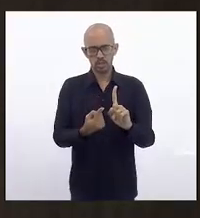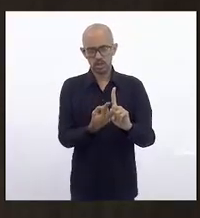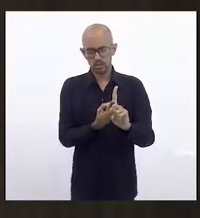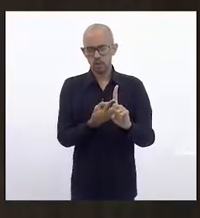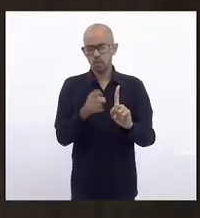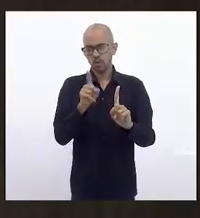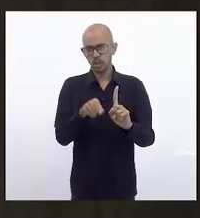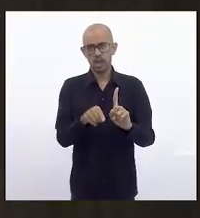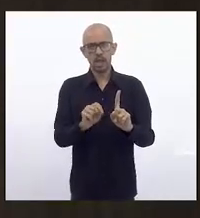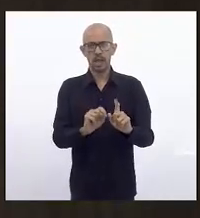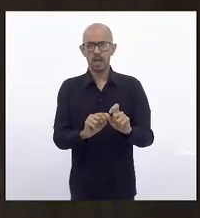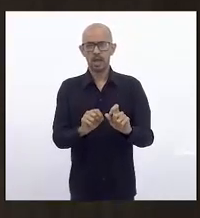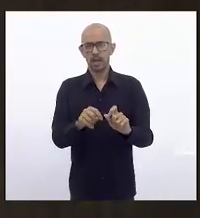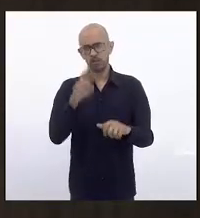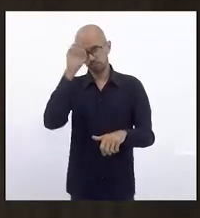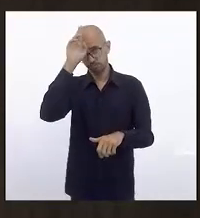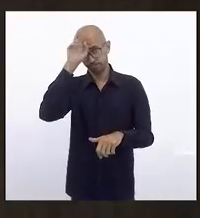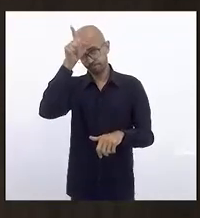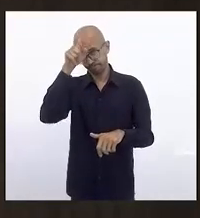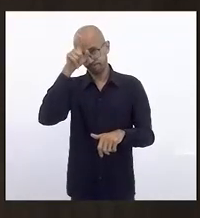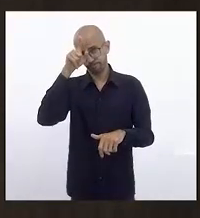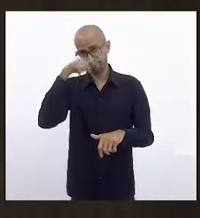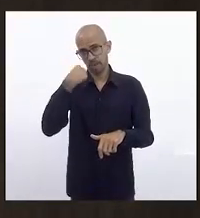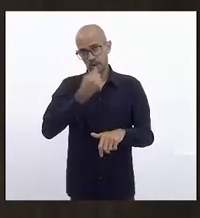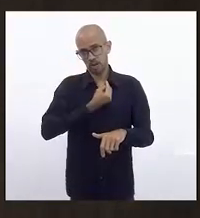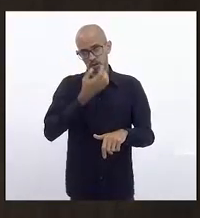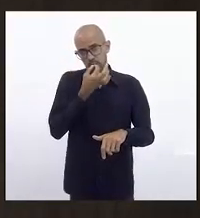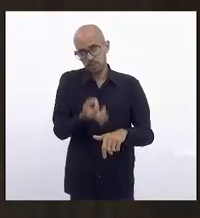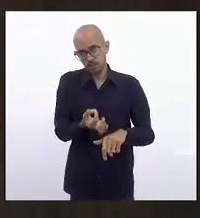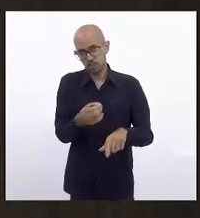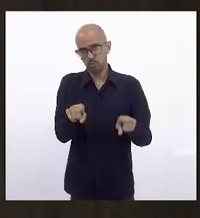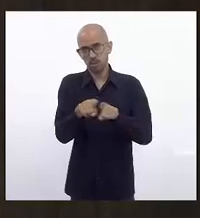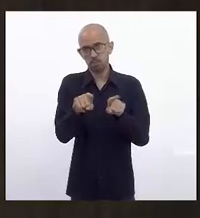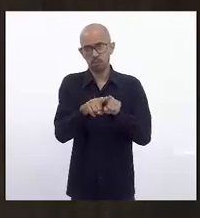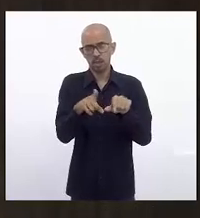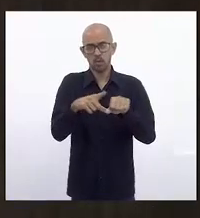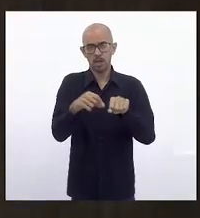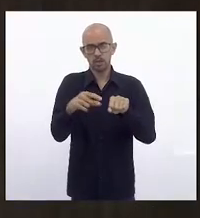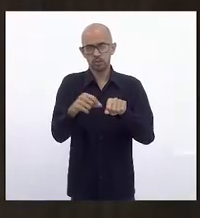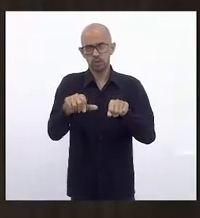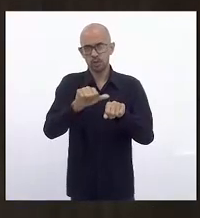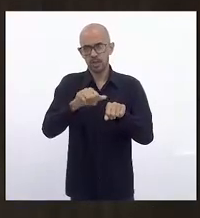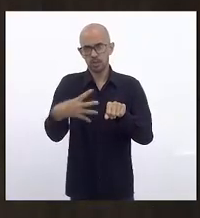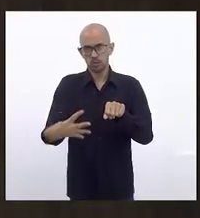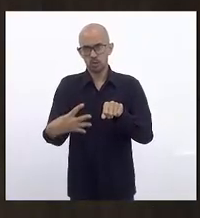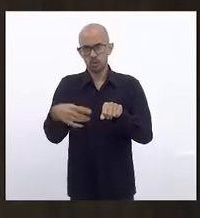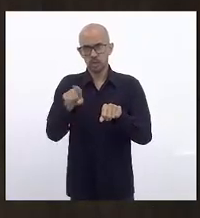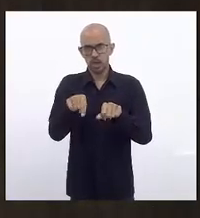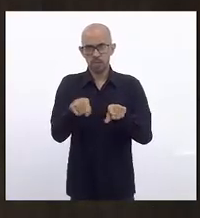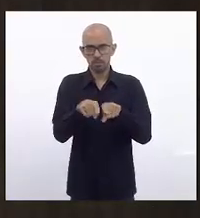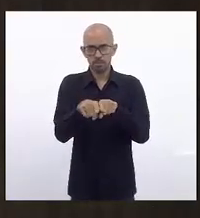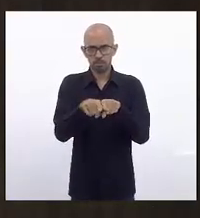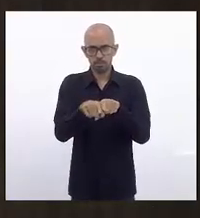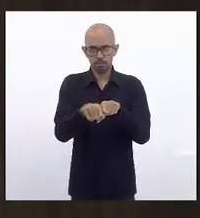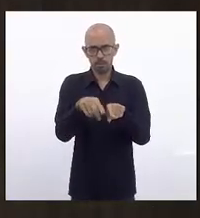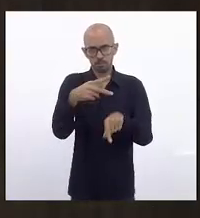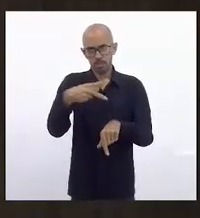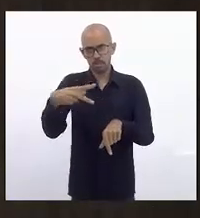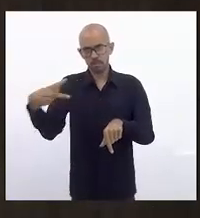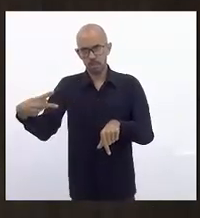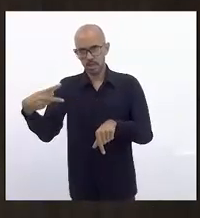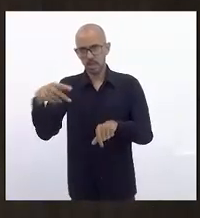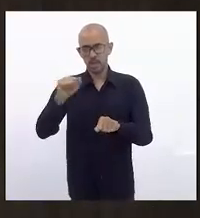algo equivocado ao nosso ver. E o artigo 14 traz uma previsão de parceria com o setor privado,